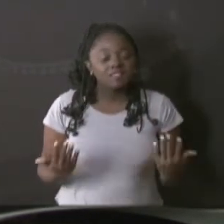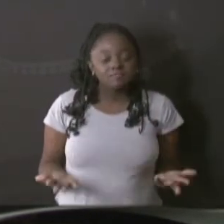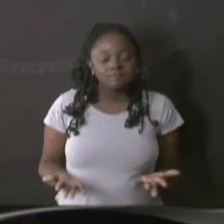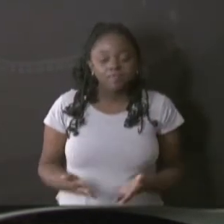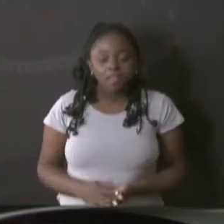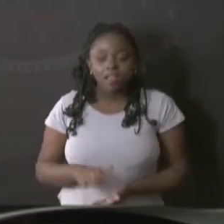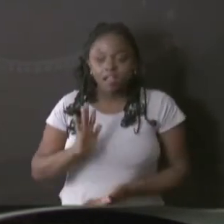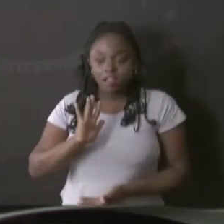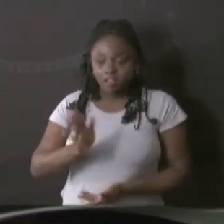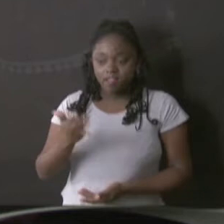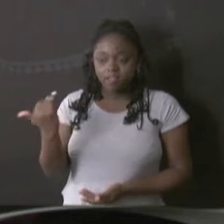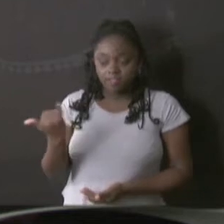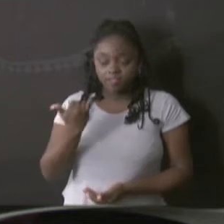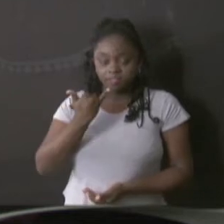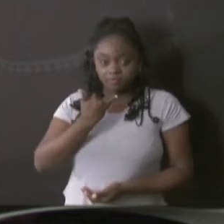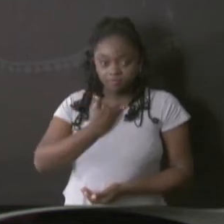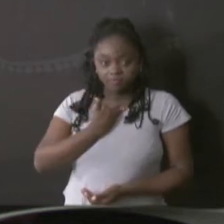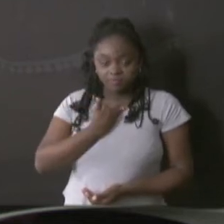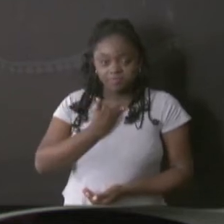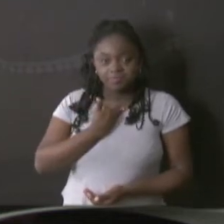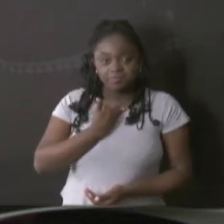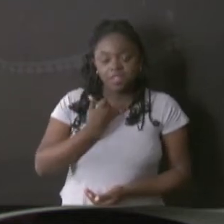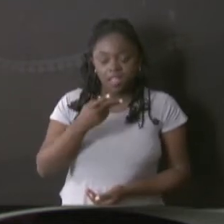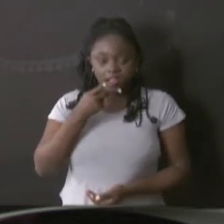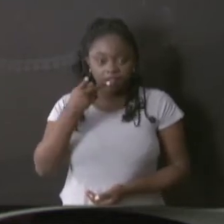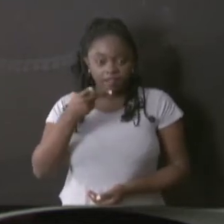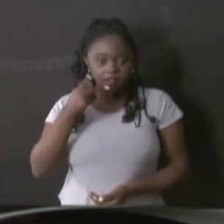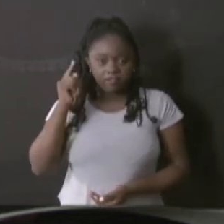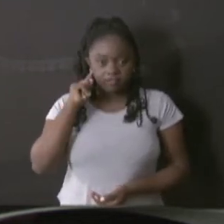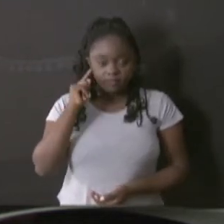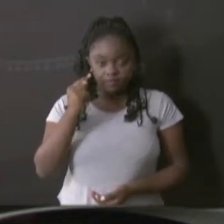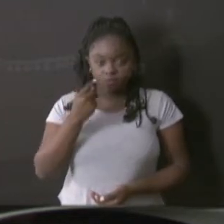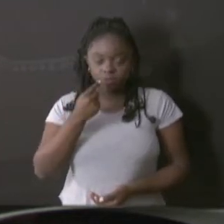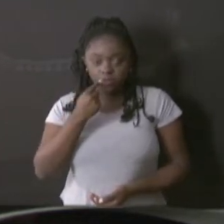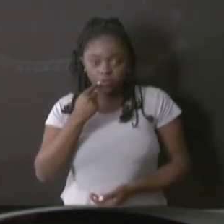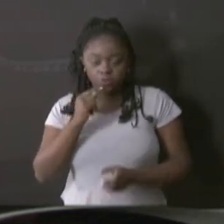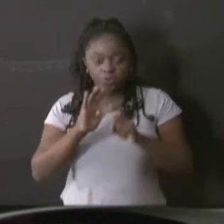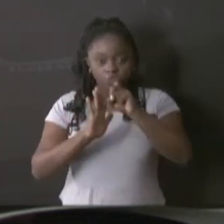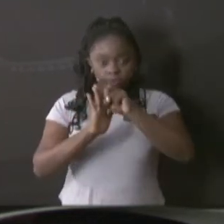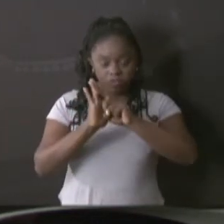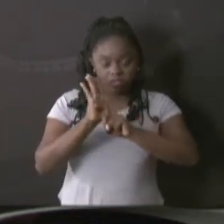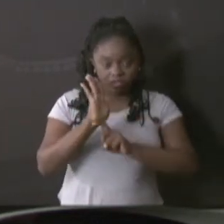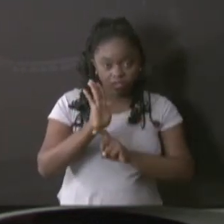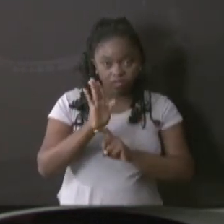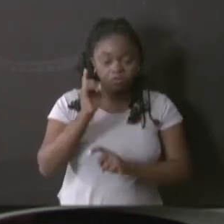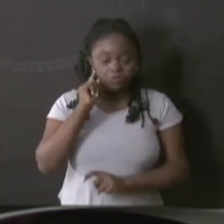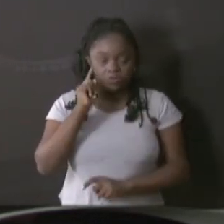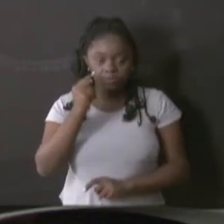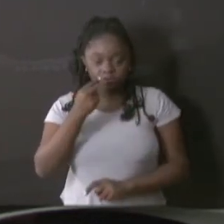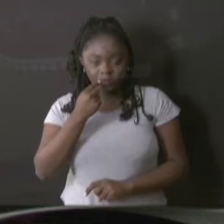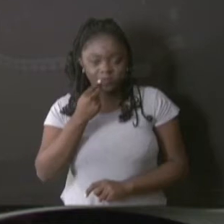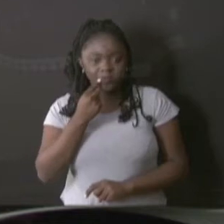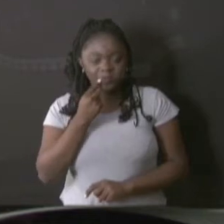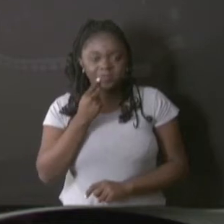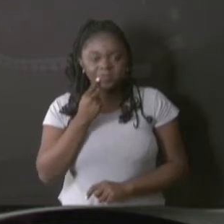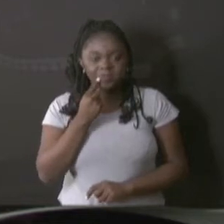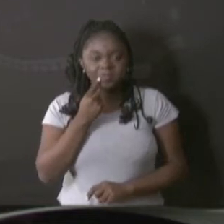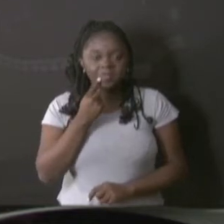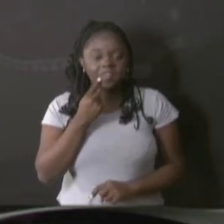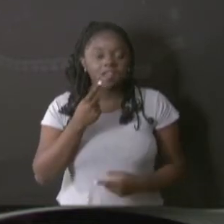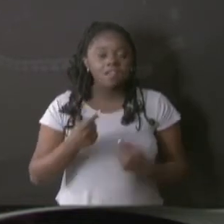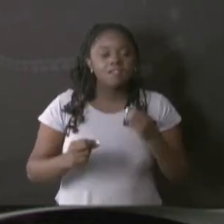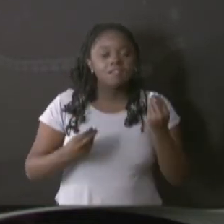disseram que a fala do surdo, o texto do surdo, o discurso do surdo, ele é